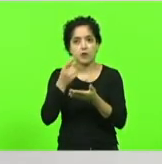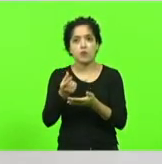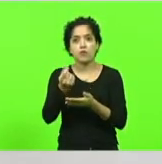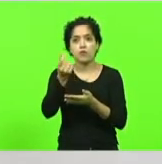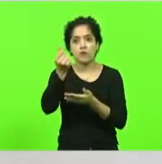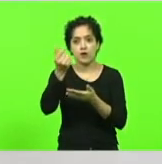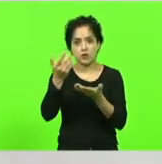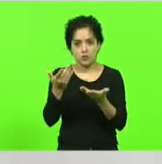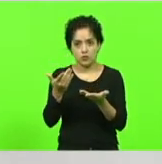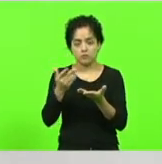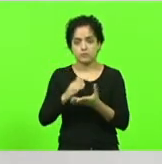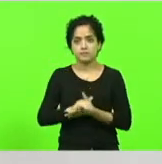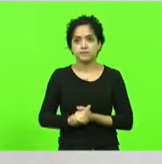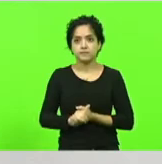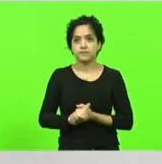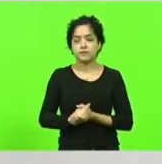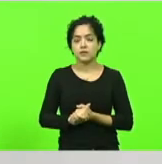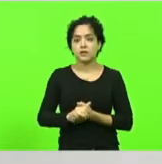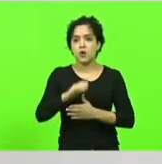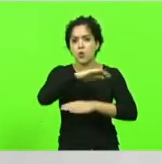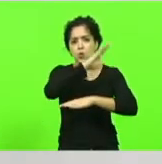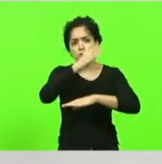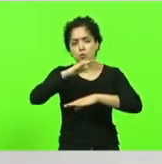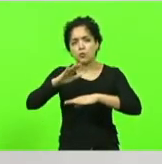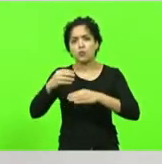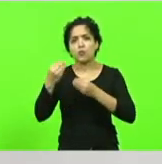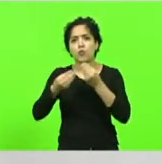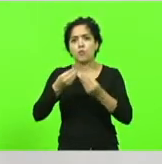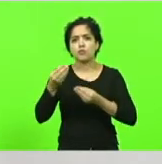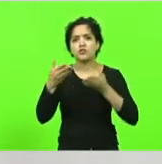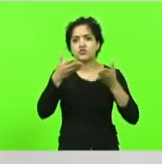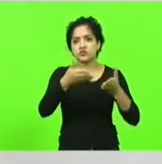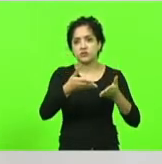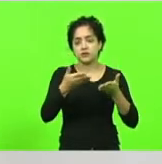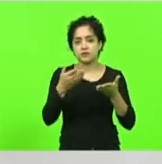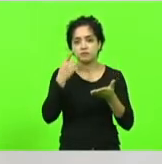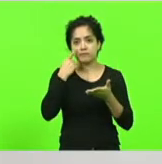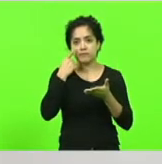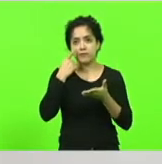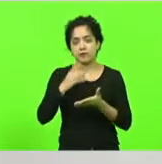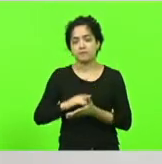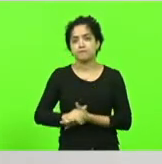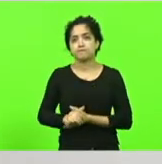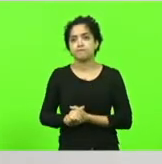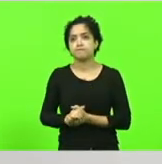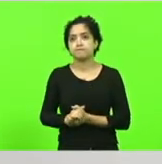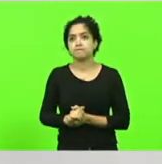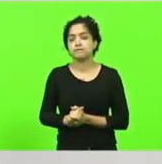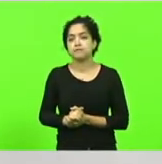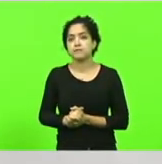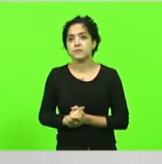para a Serra Dona Francisca, como é que chega o serviço lá na ponta. Prestem bem atenção nesse vídeo.